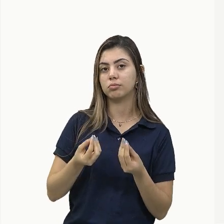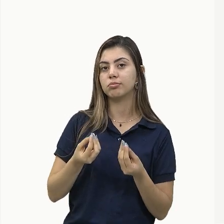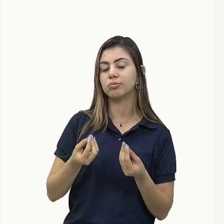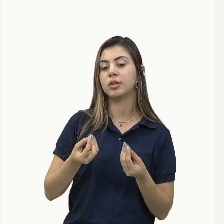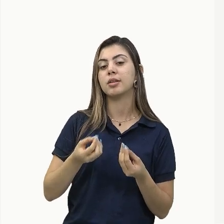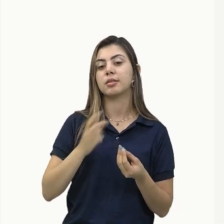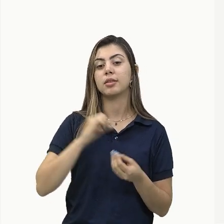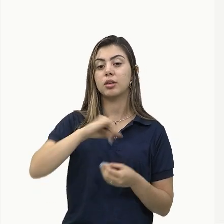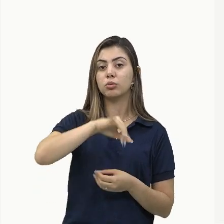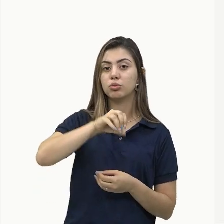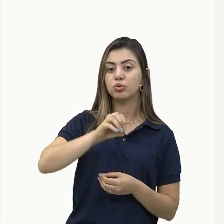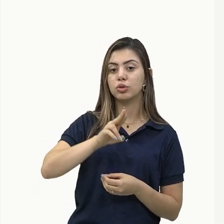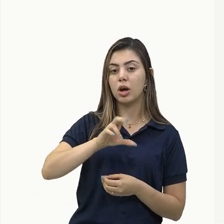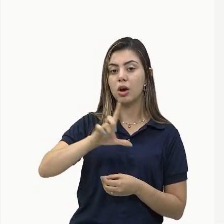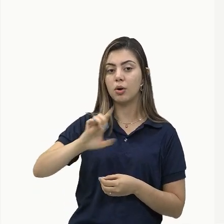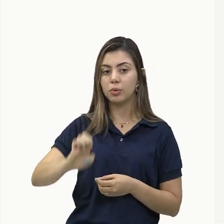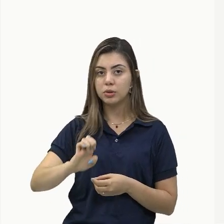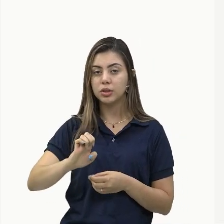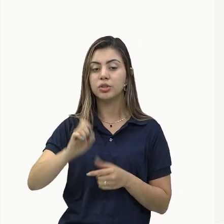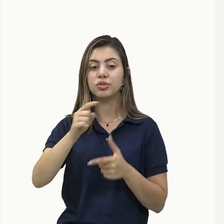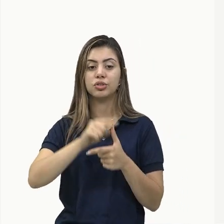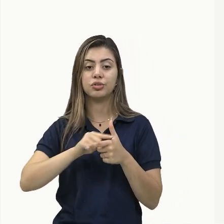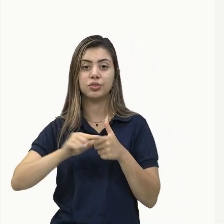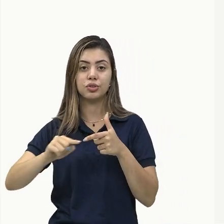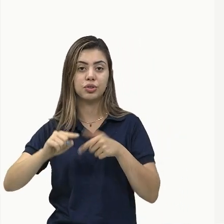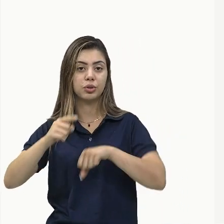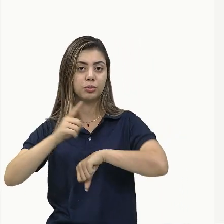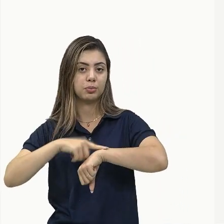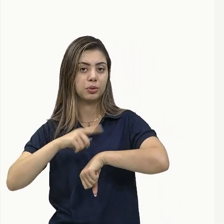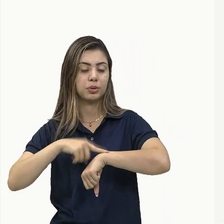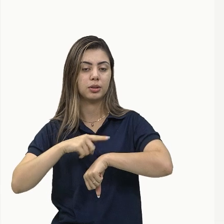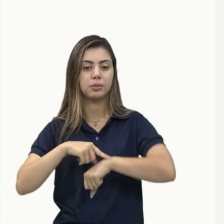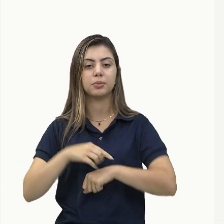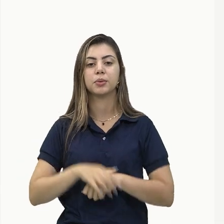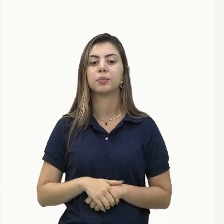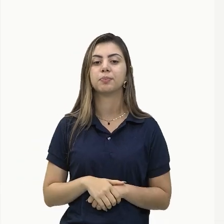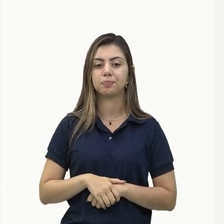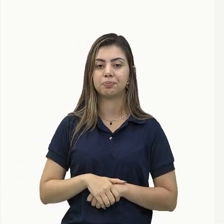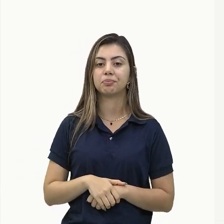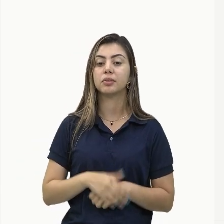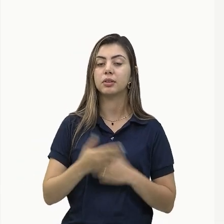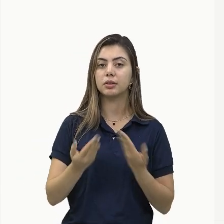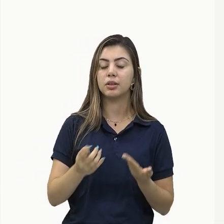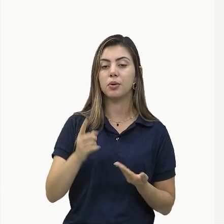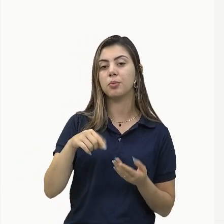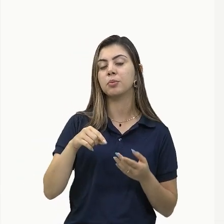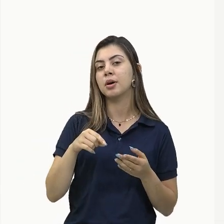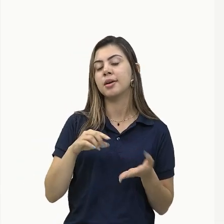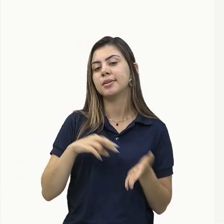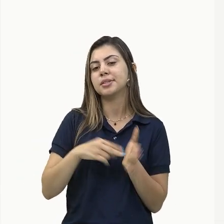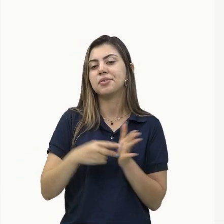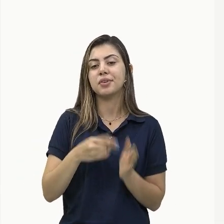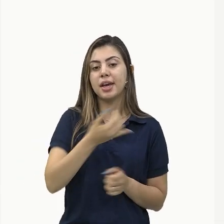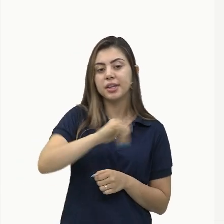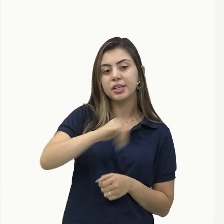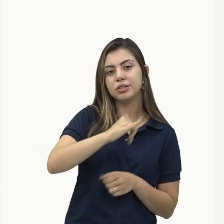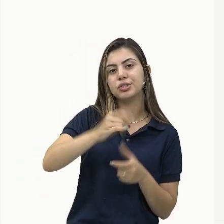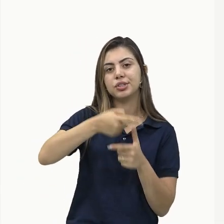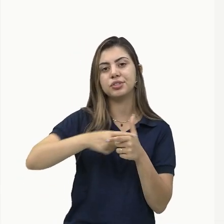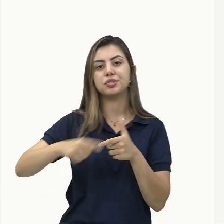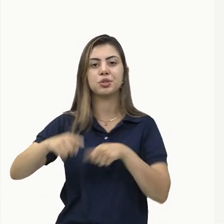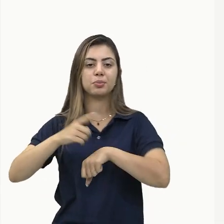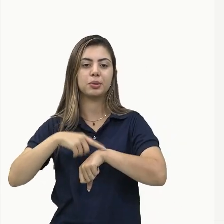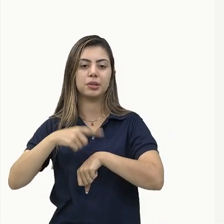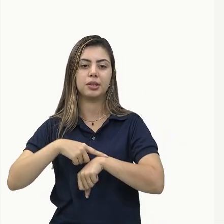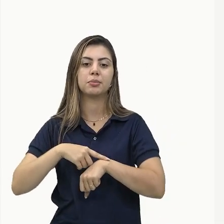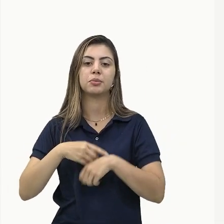dividido pelo segundo, que é a unidade do tempo. E aí, essa união de duas grandezas, ela recebeu um nome